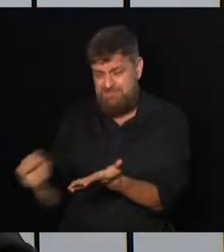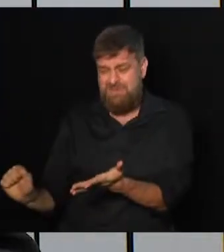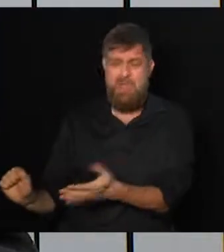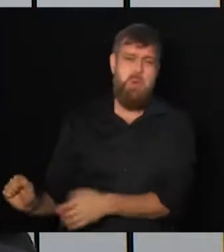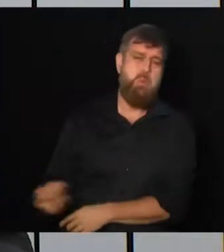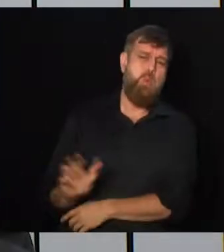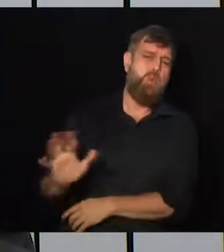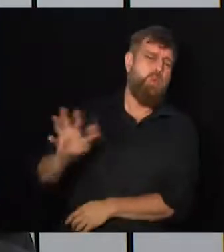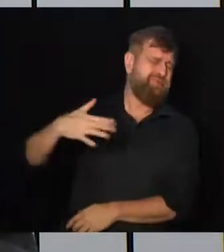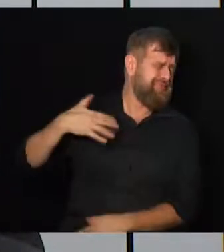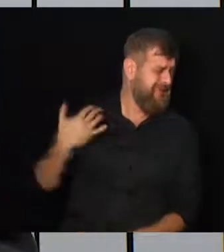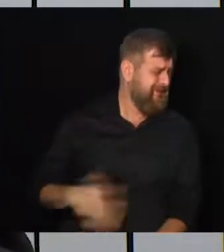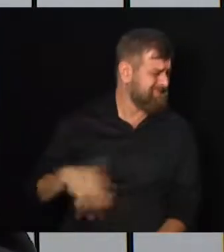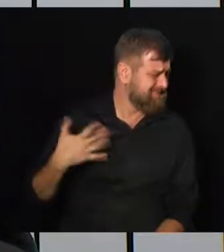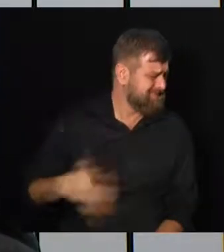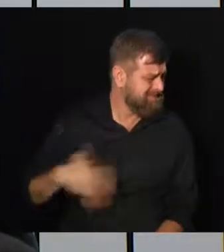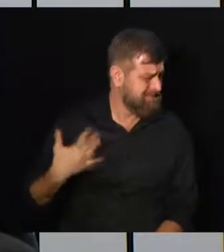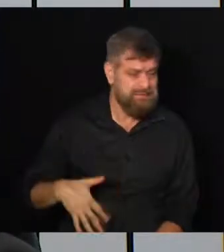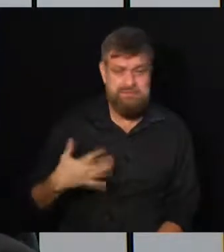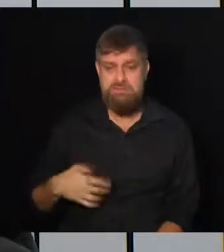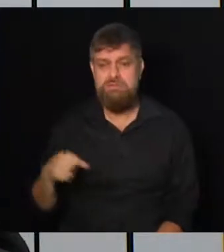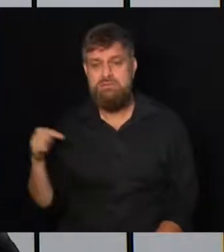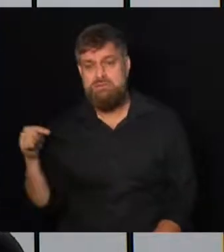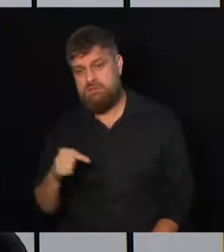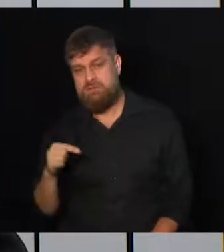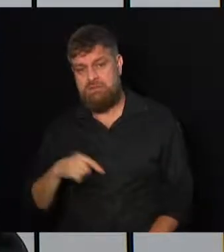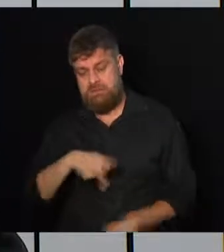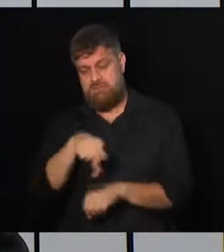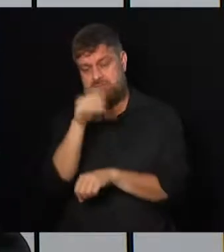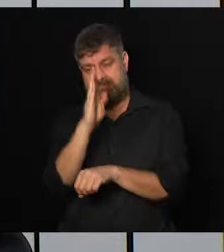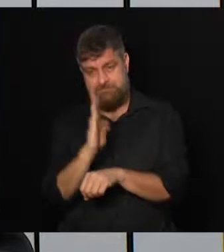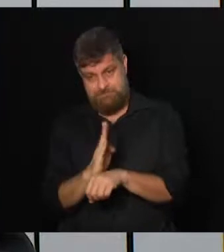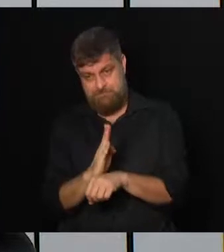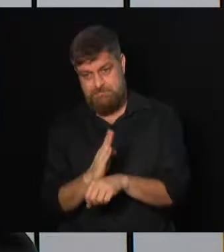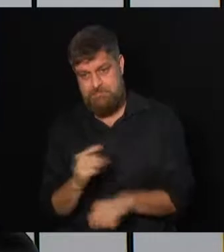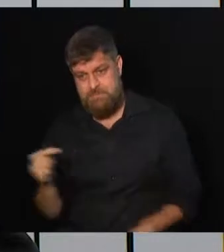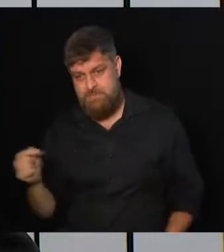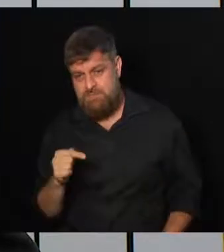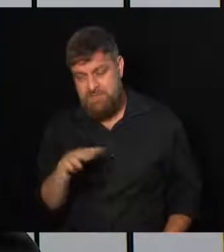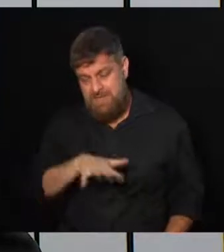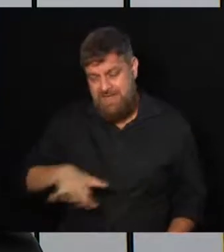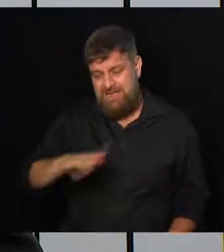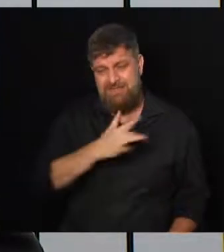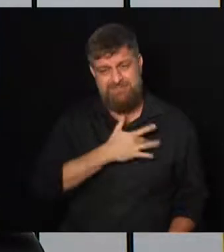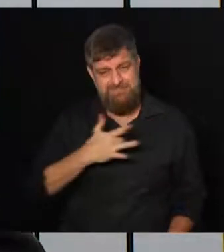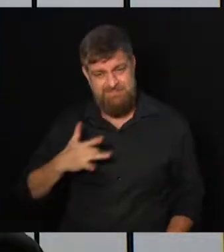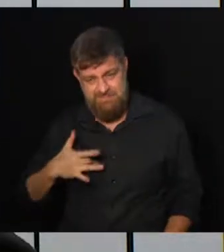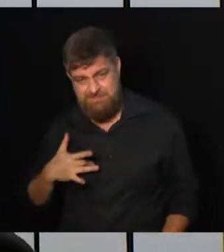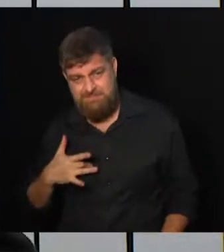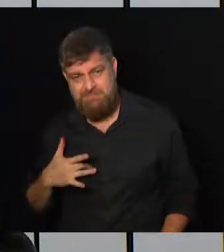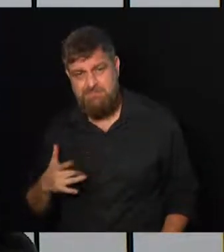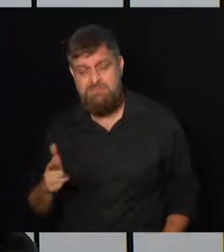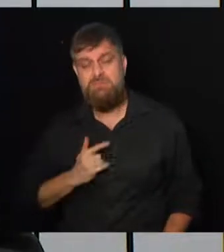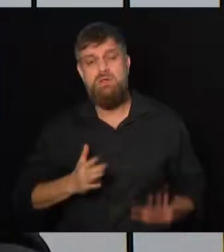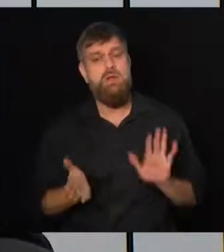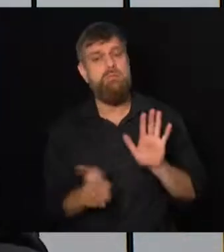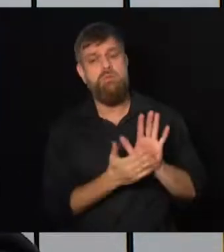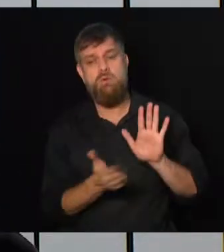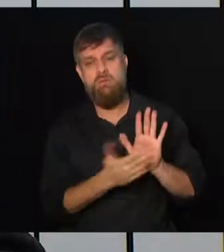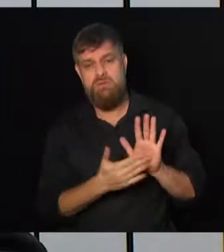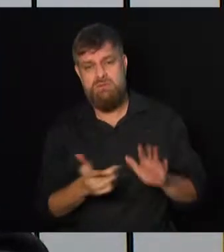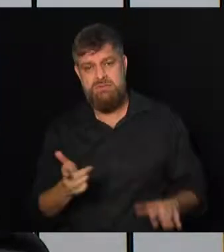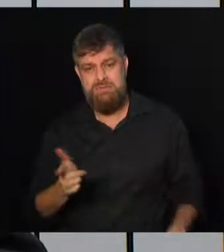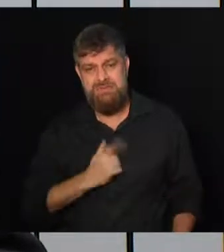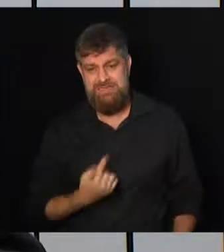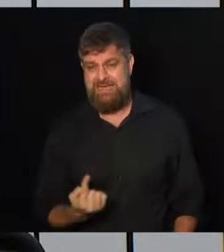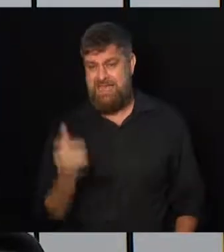custam caro e o nosso país, o setor de saúde, ele se propôs, já desde lá